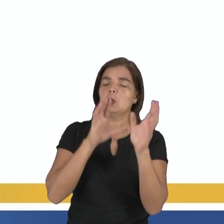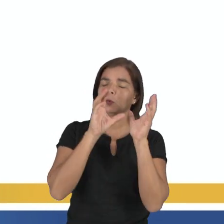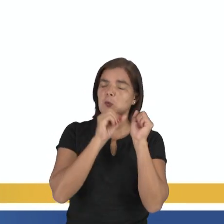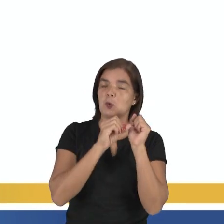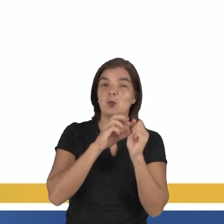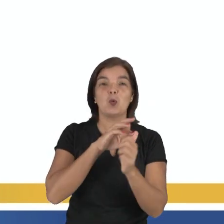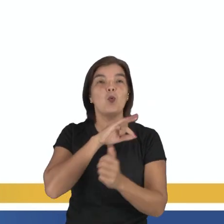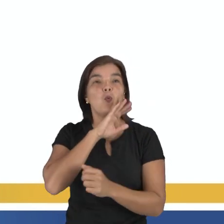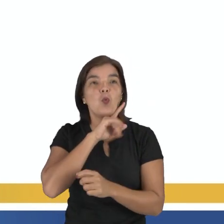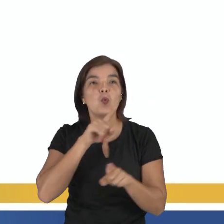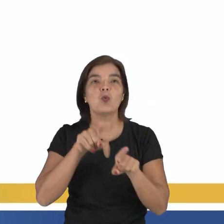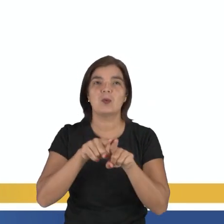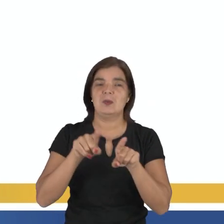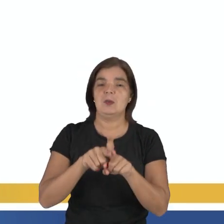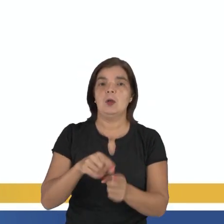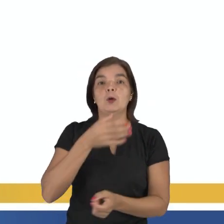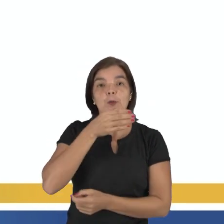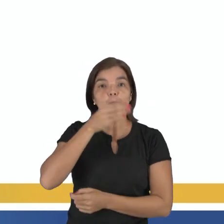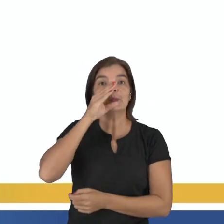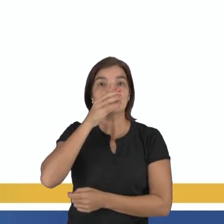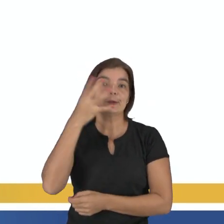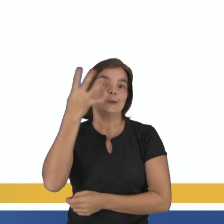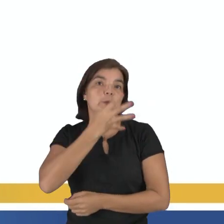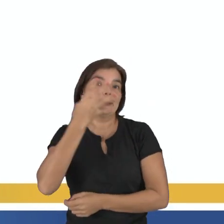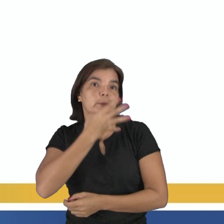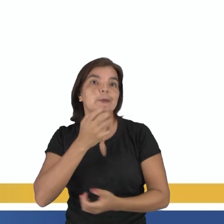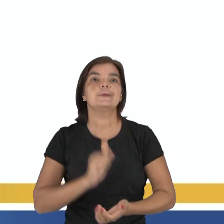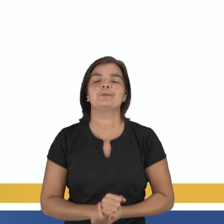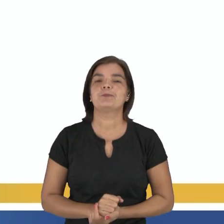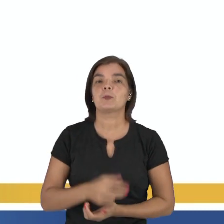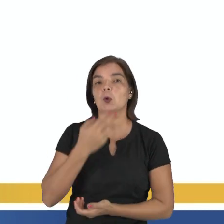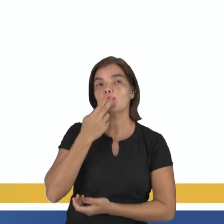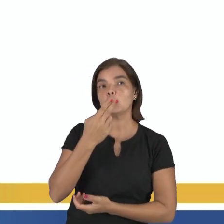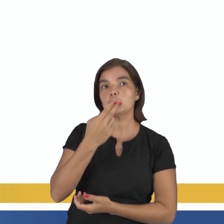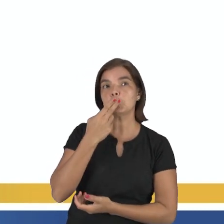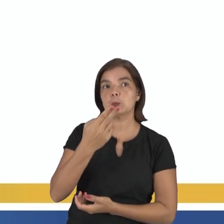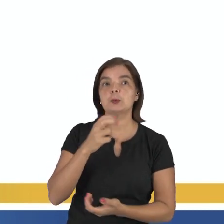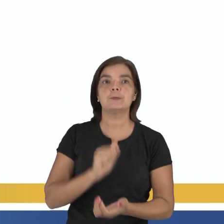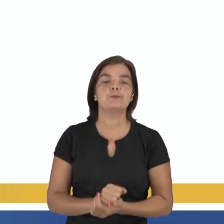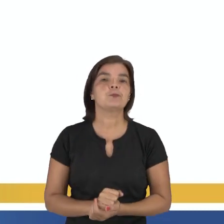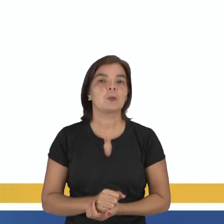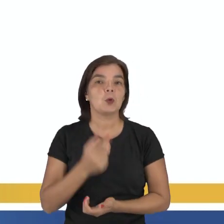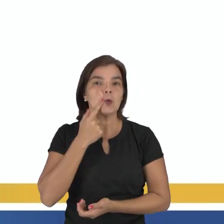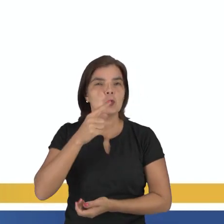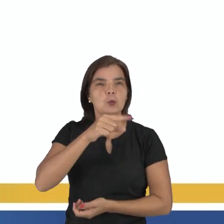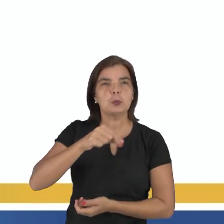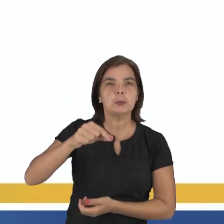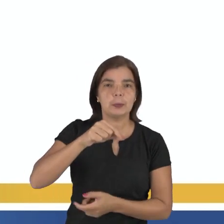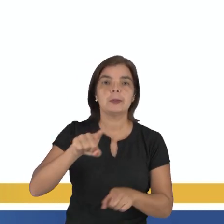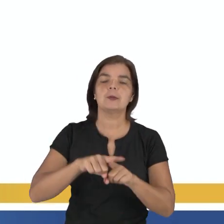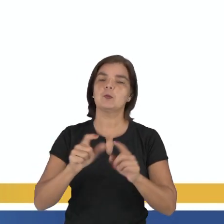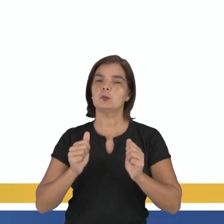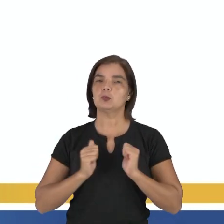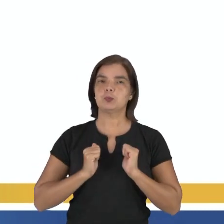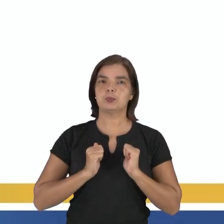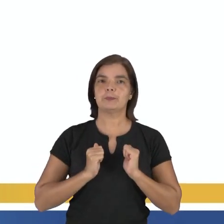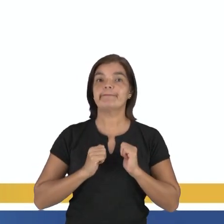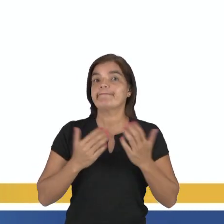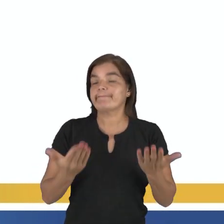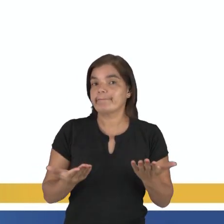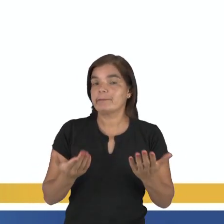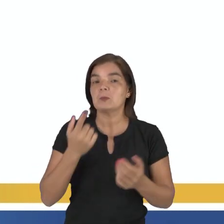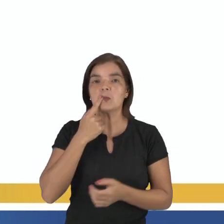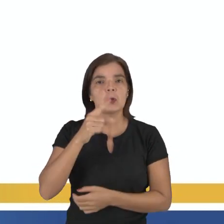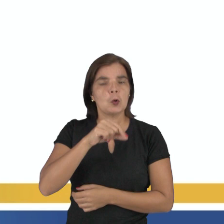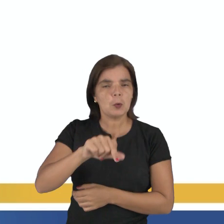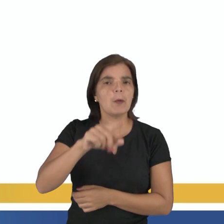sono irregular, excesso de bebida alcoólica, tabagismo, alto consumo de sal e sedentarismo. Esse alto consumo de